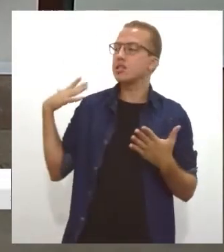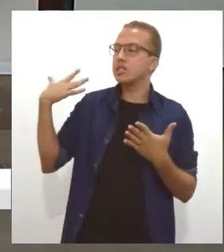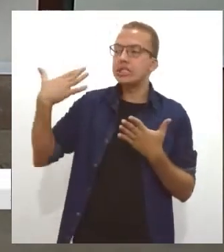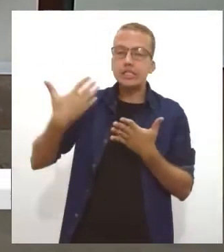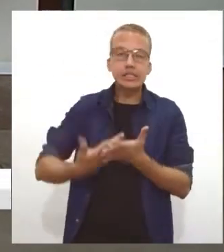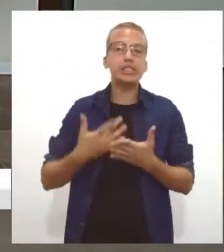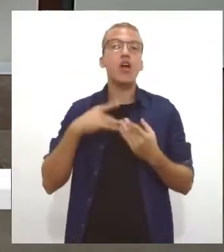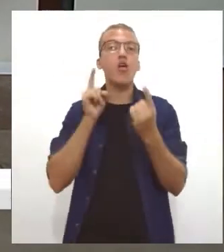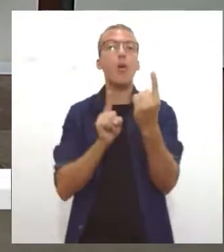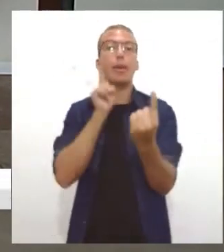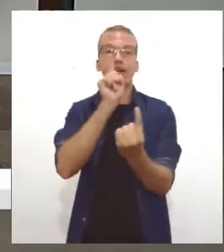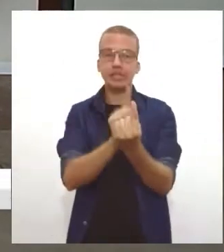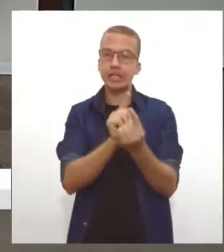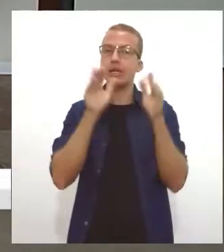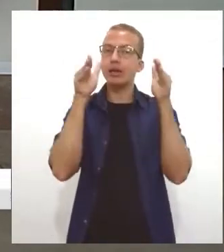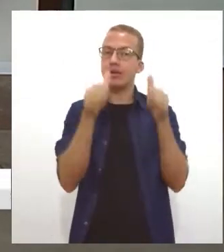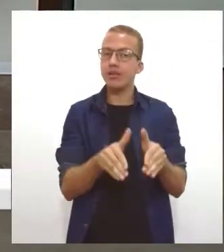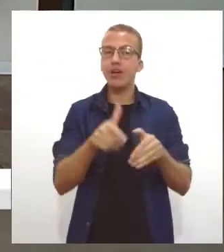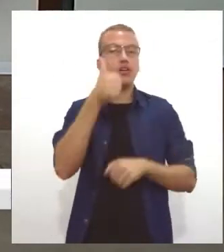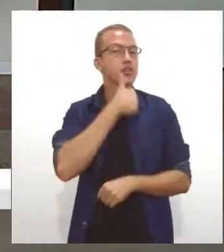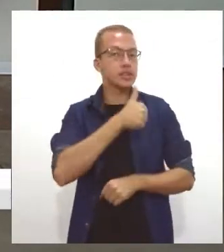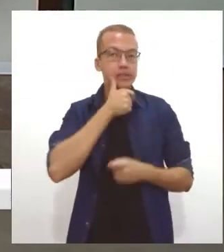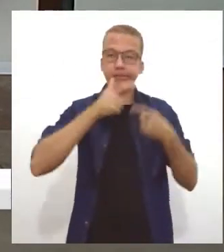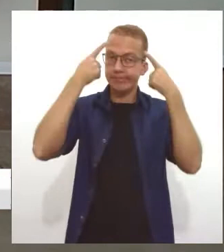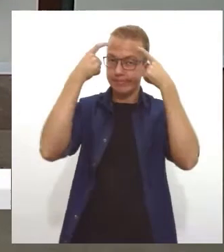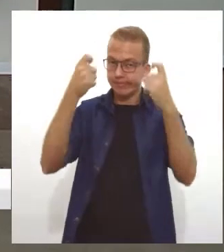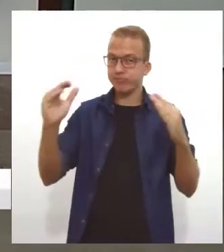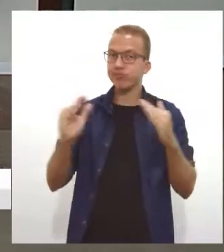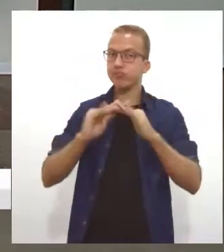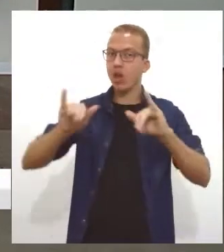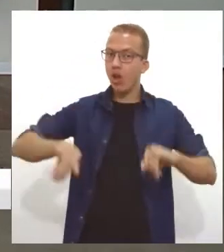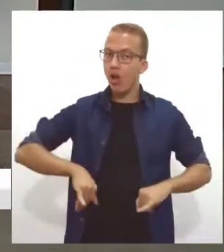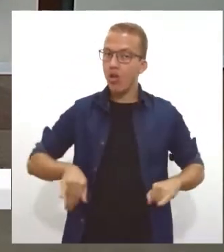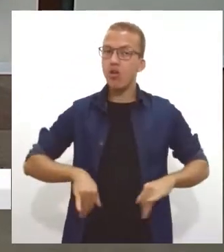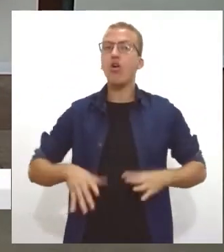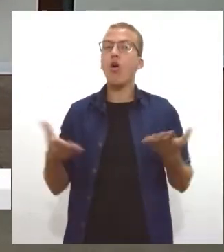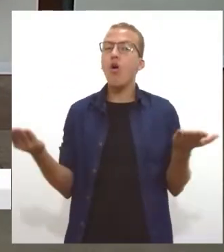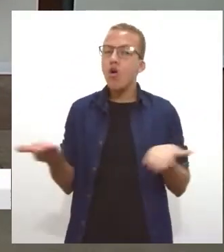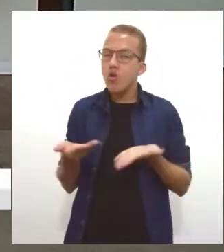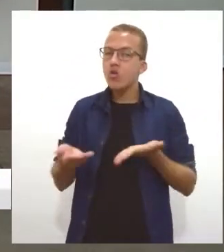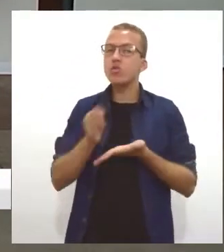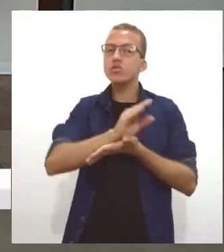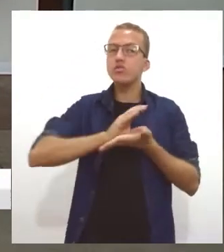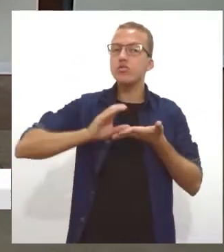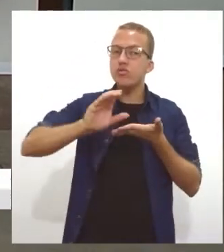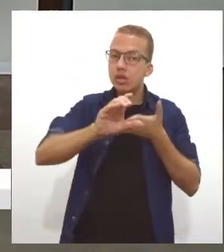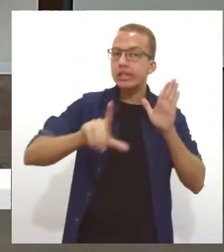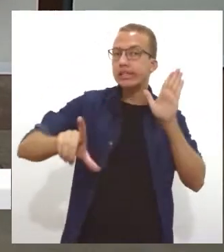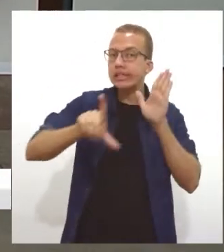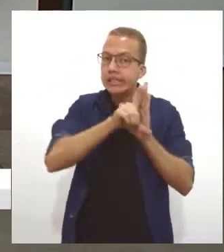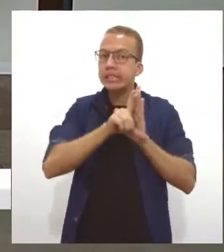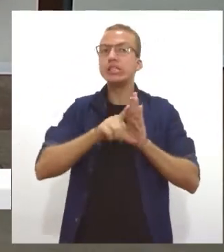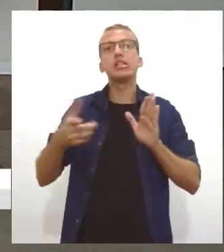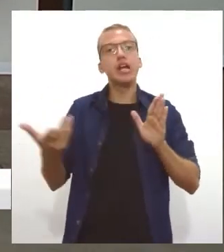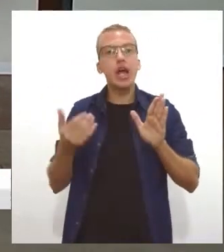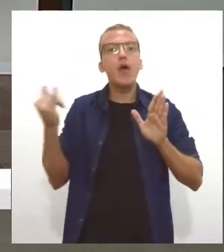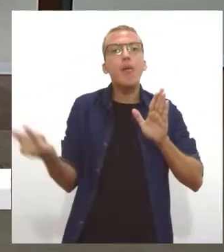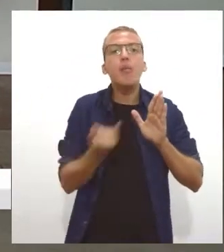esse público, qual é a importância de ter um benefício regulamentado dessa forma para essas